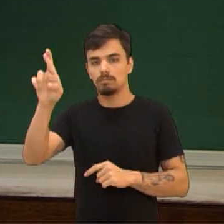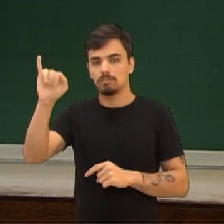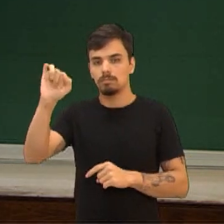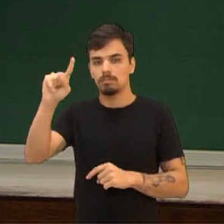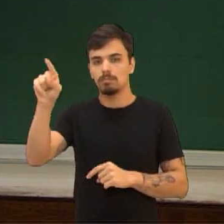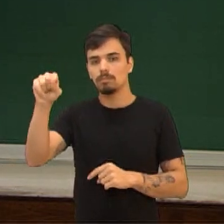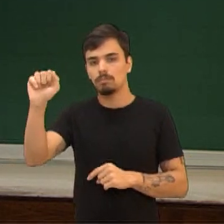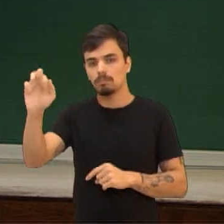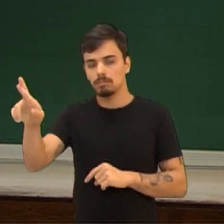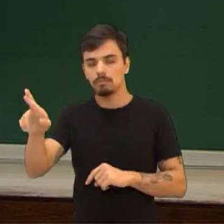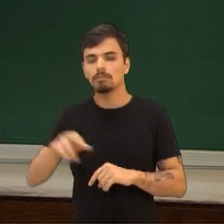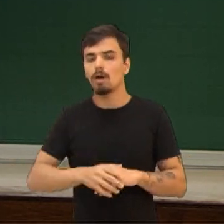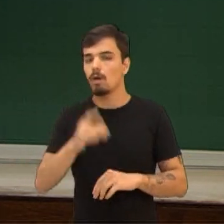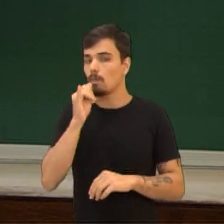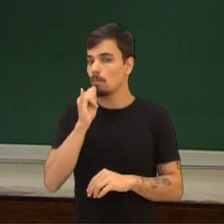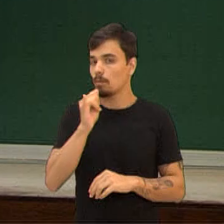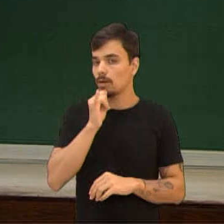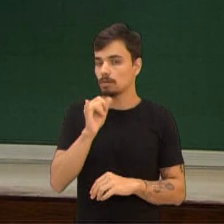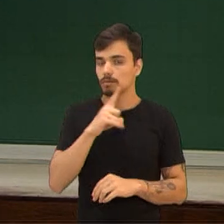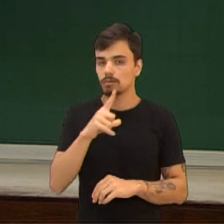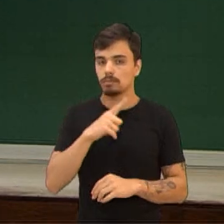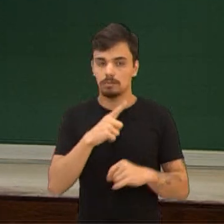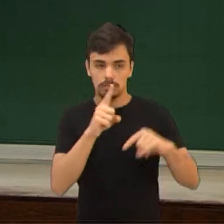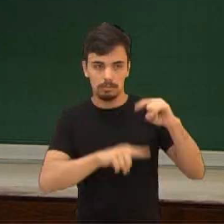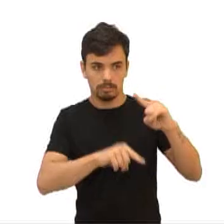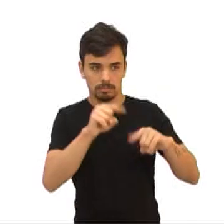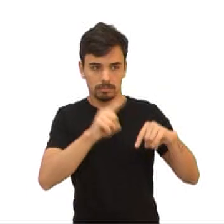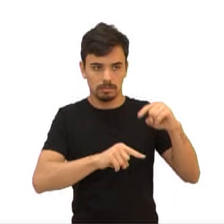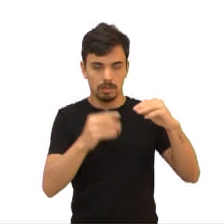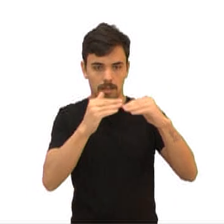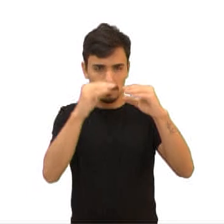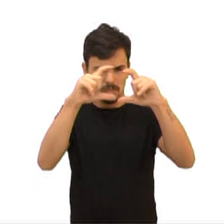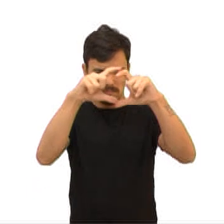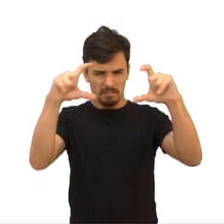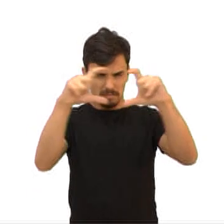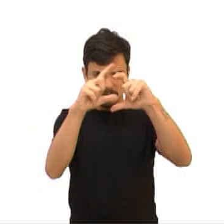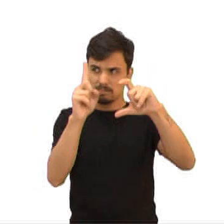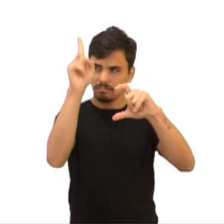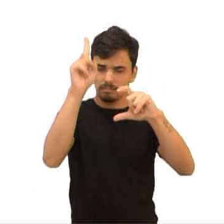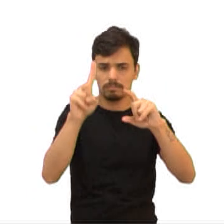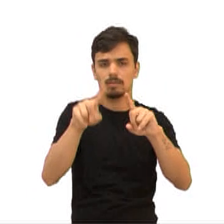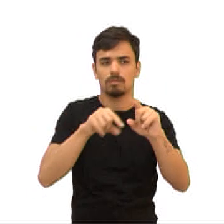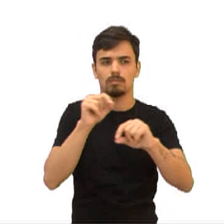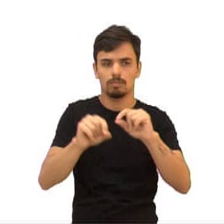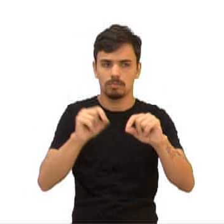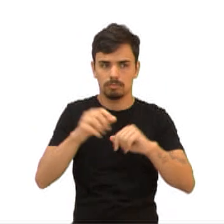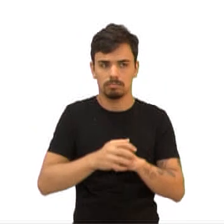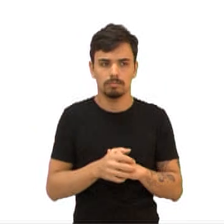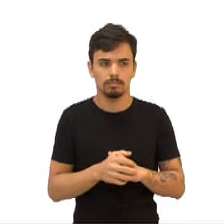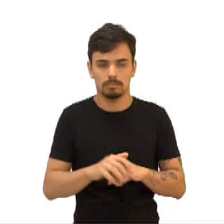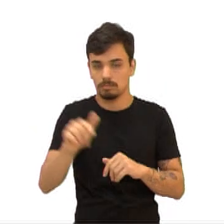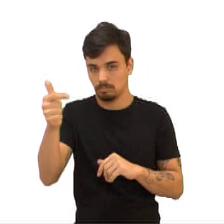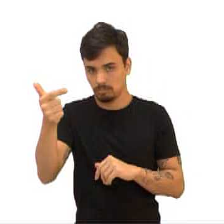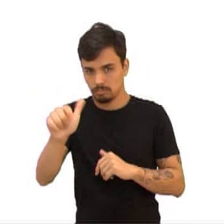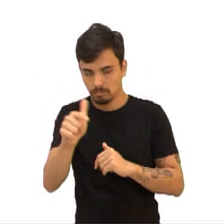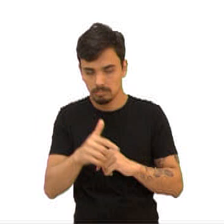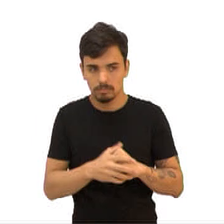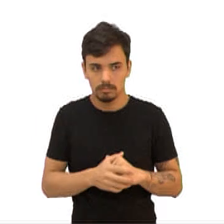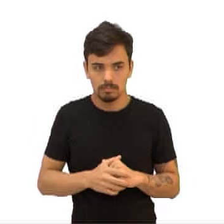Então, por exemplo, aqui eu tenho um material despolarizado, é o dielétrico no seu estado natural. Quando